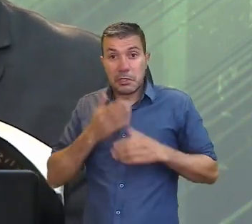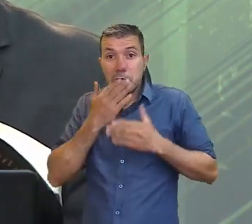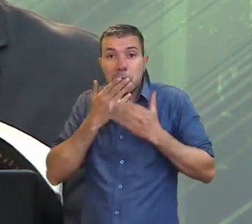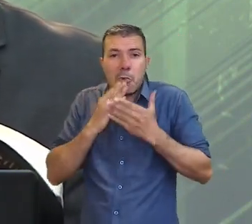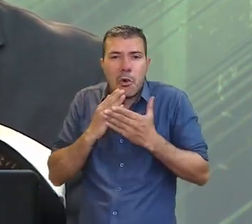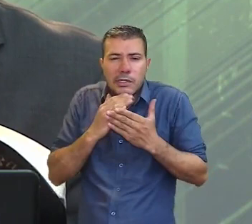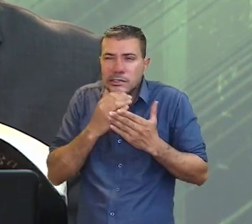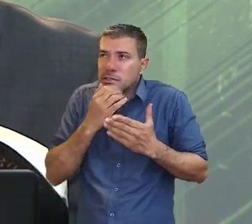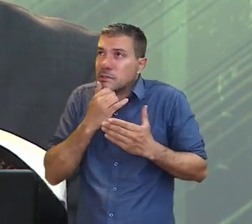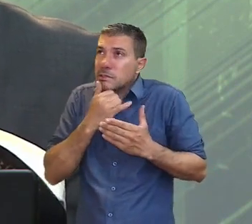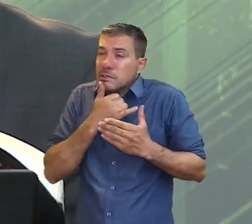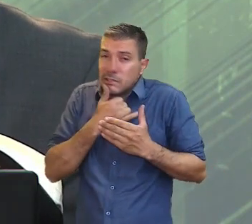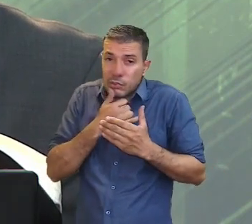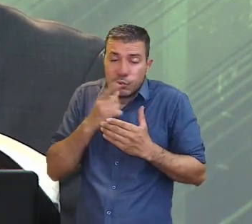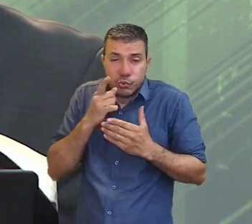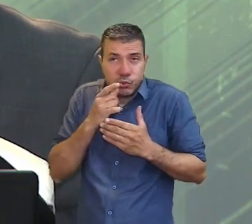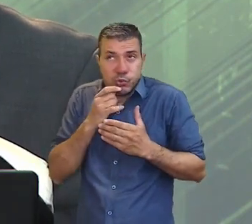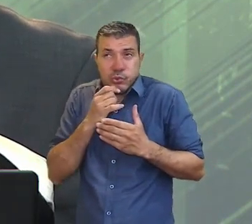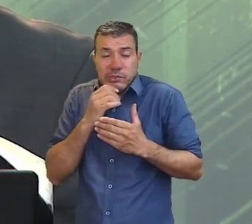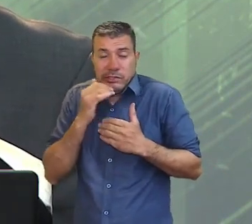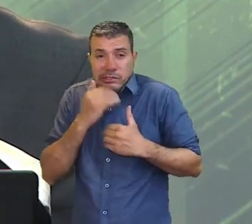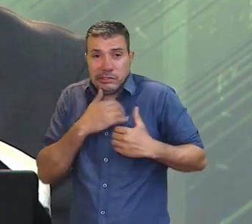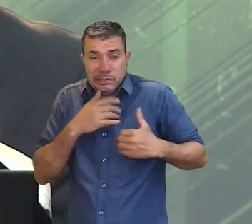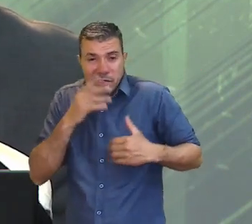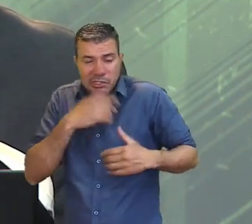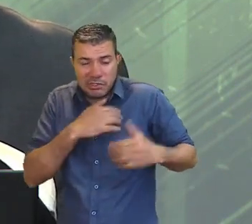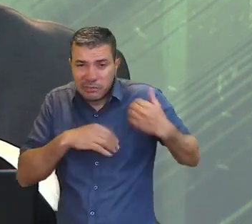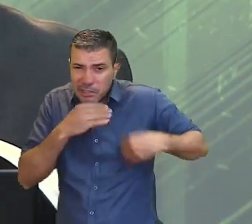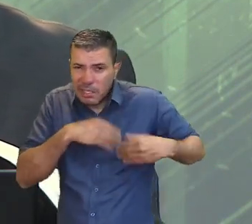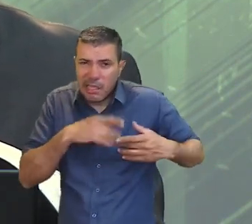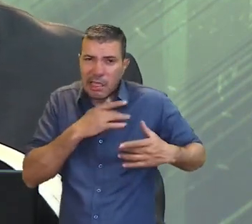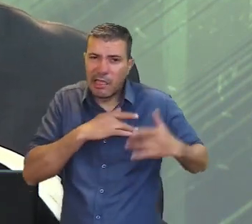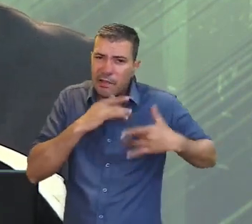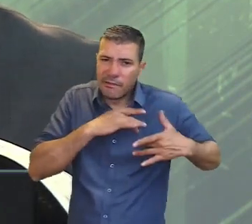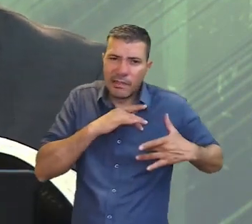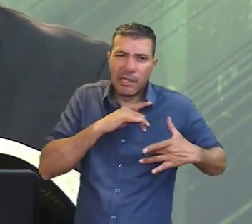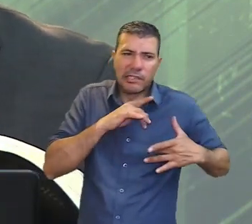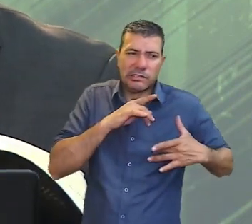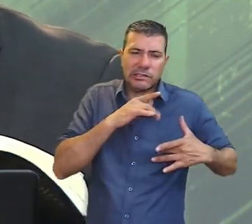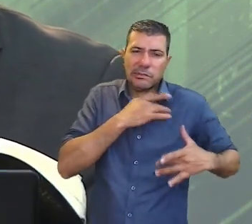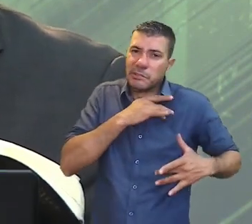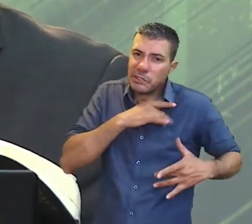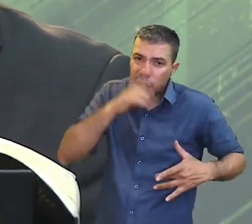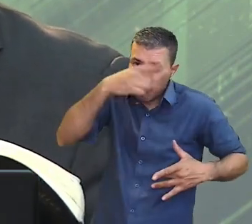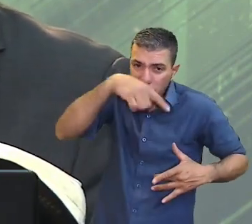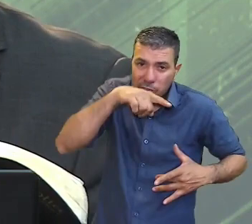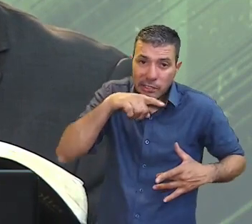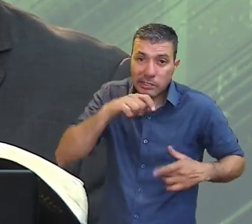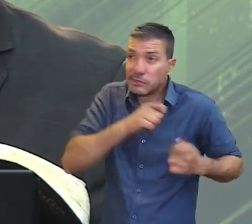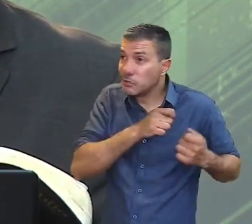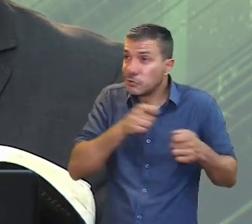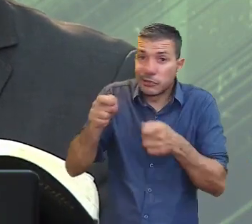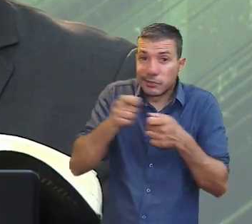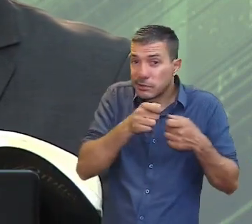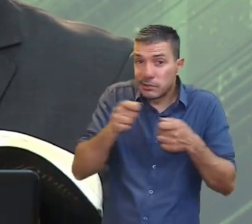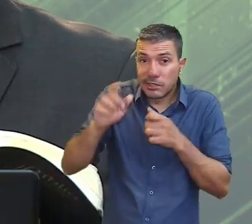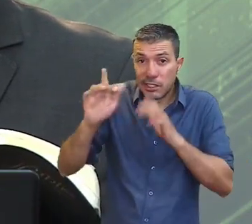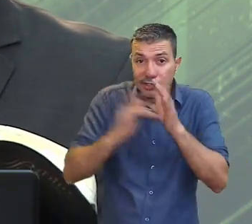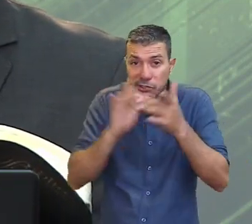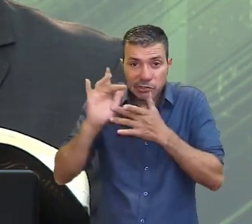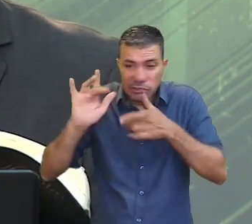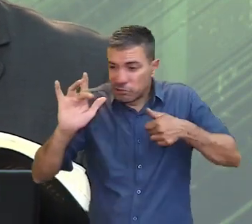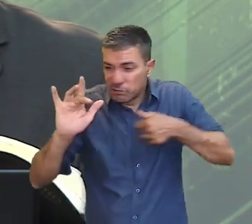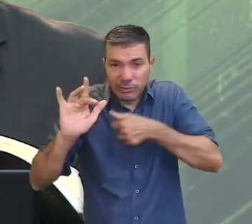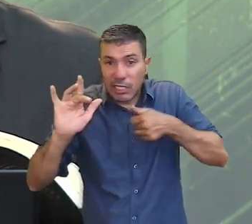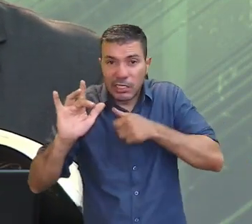possa compadecer-se das nossas fraquezas. Antes foi ele tentado em todas as coisas à nossa semelhança,